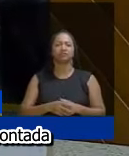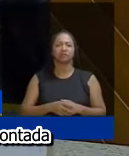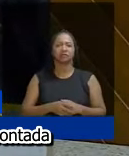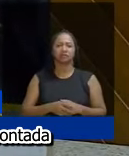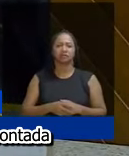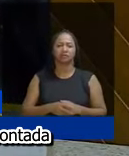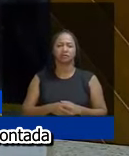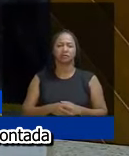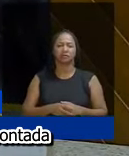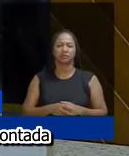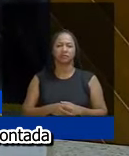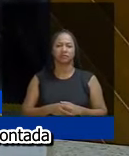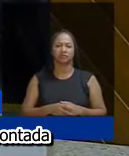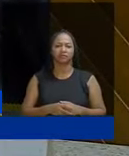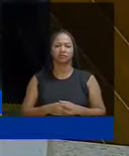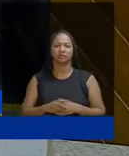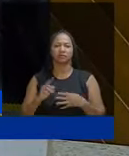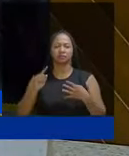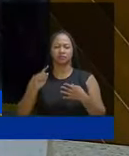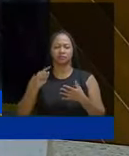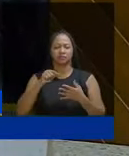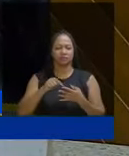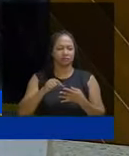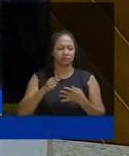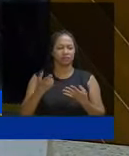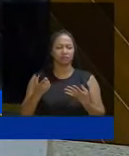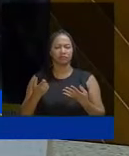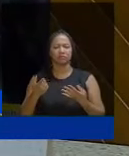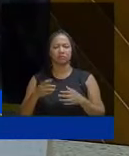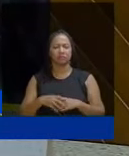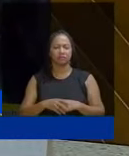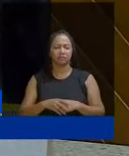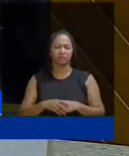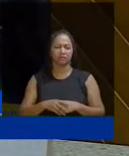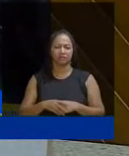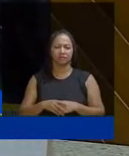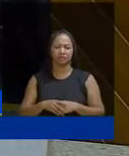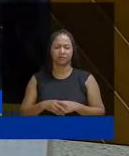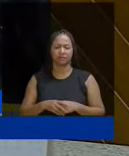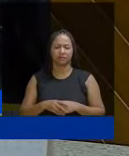direção apontada pela alteração legislativa.